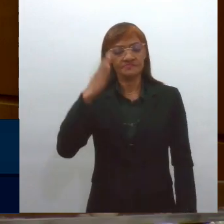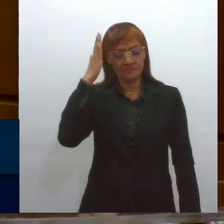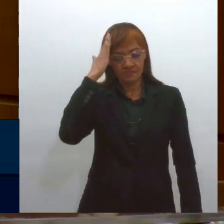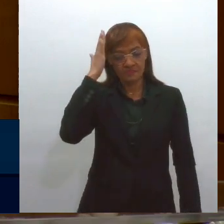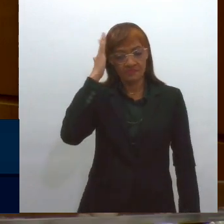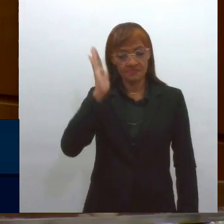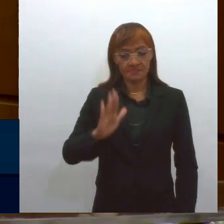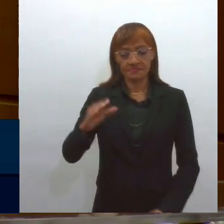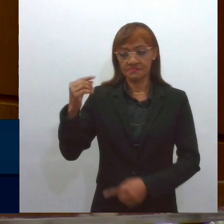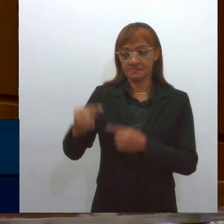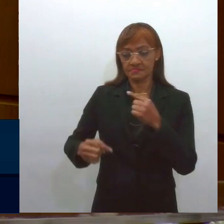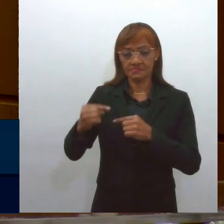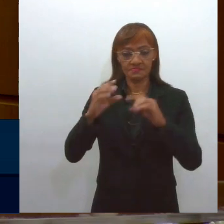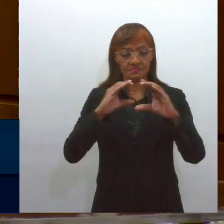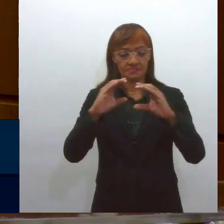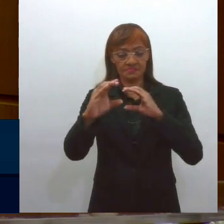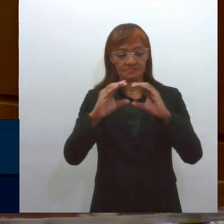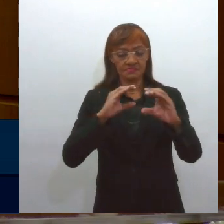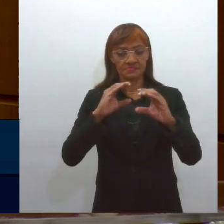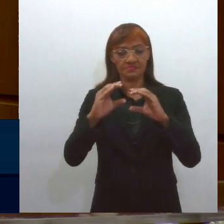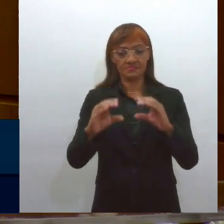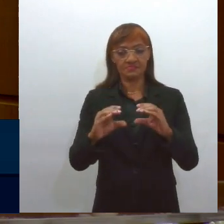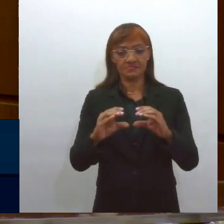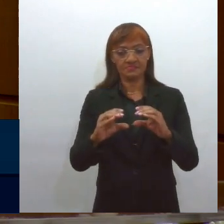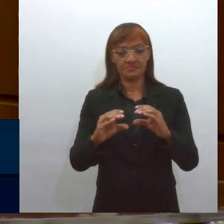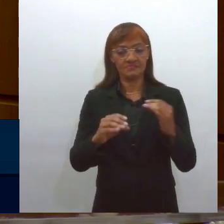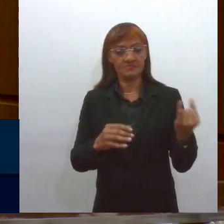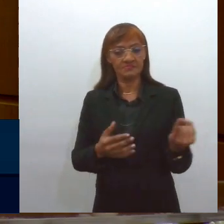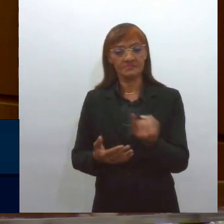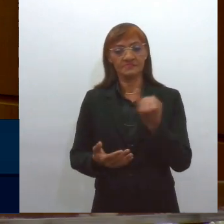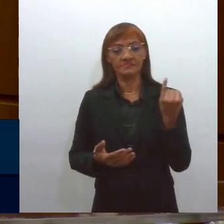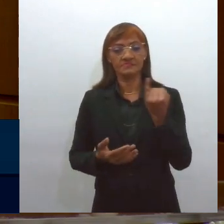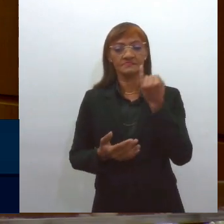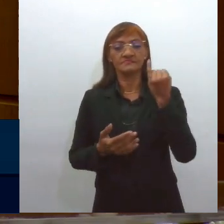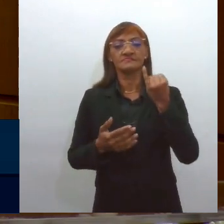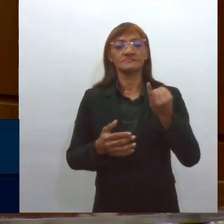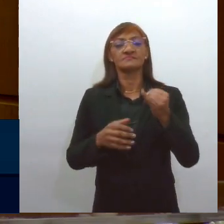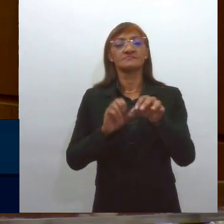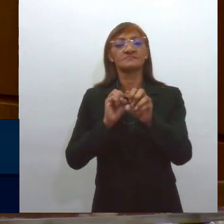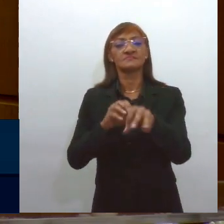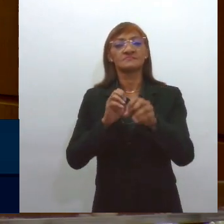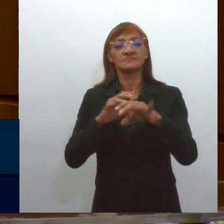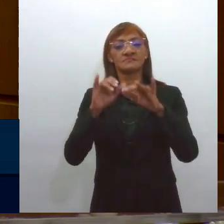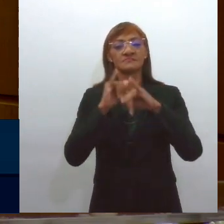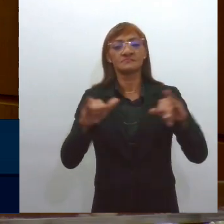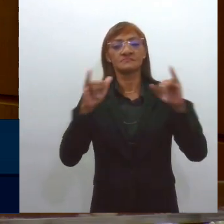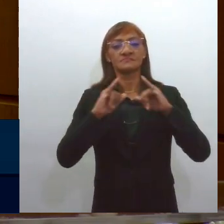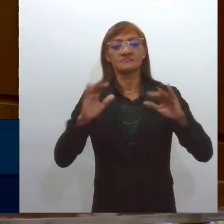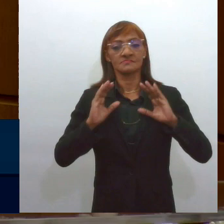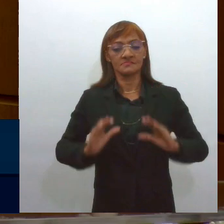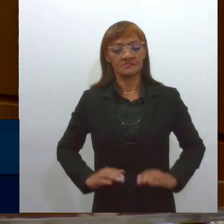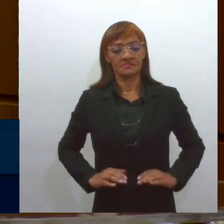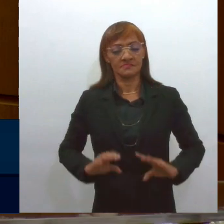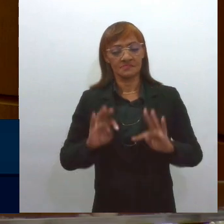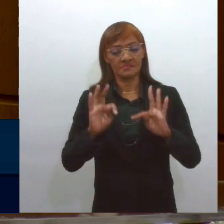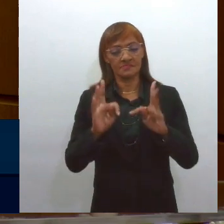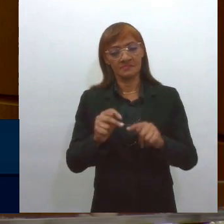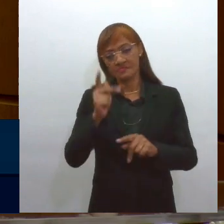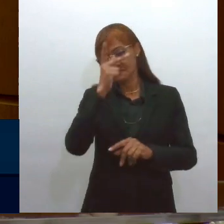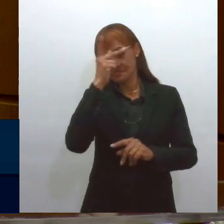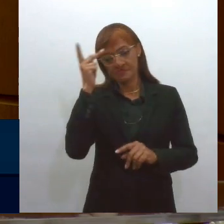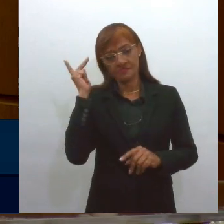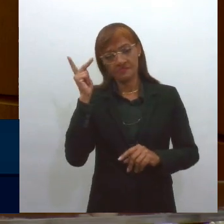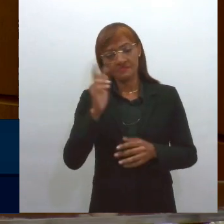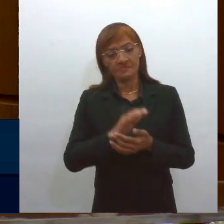instrumentos essenciais para levar educação, informação e cidadania às pessoas. Pois é justamente isso